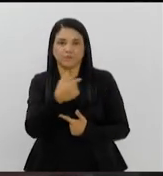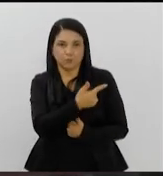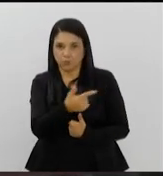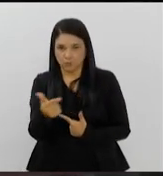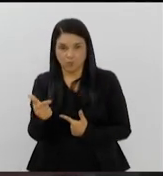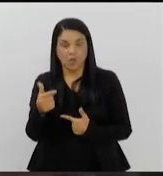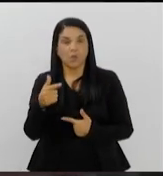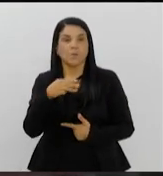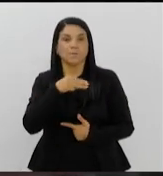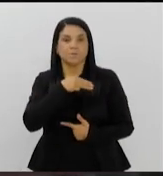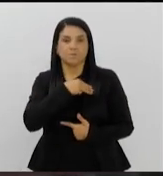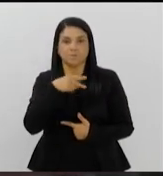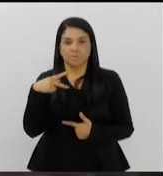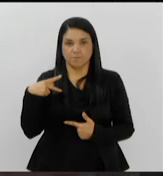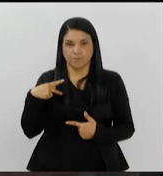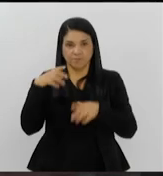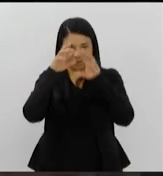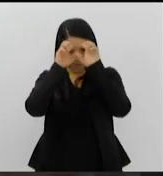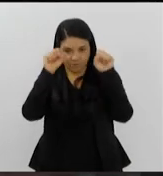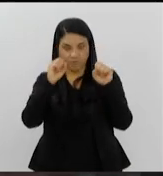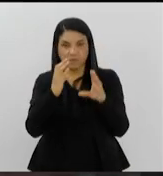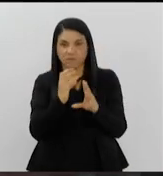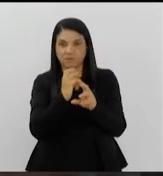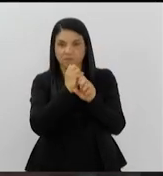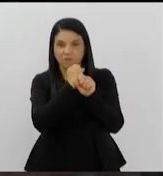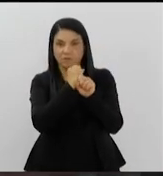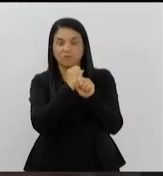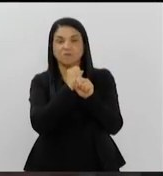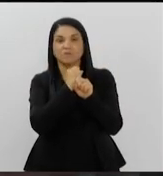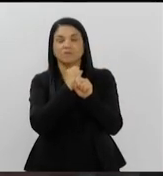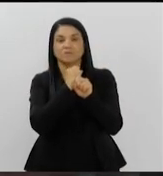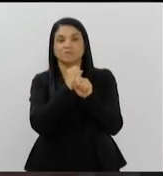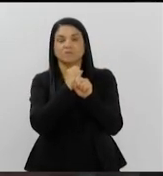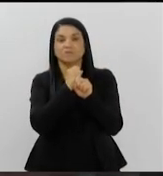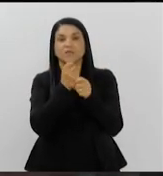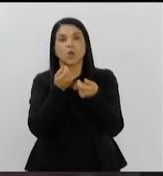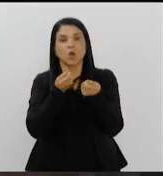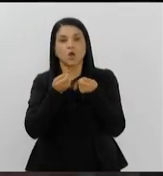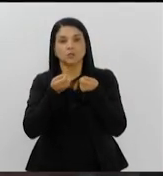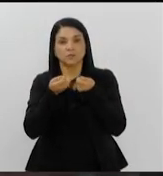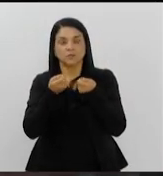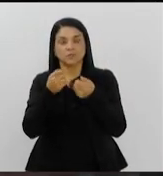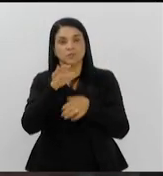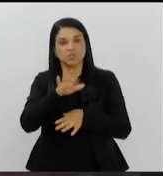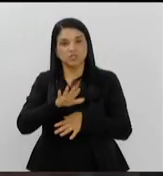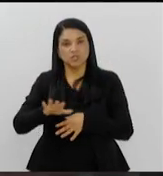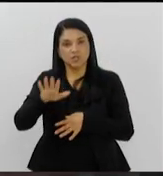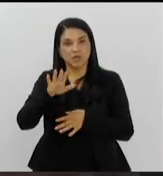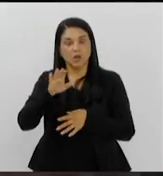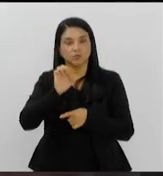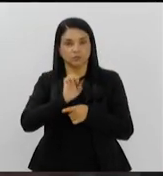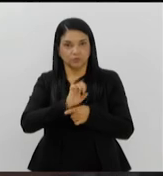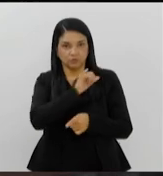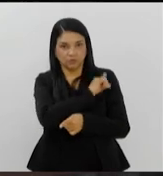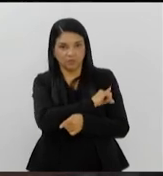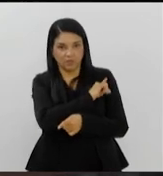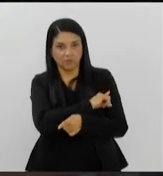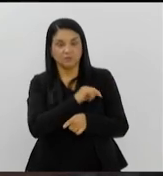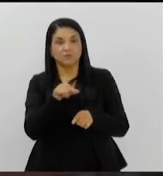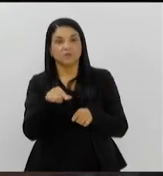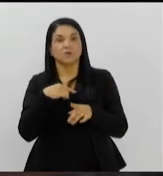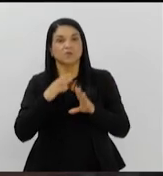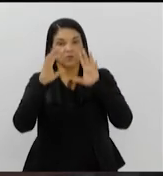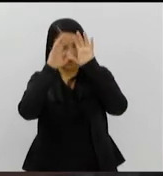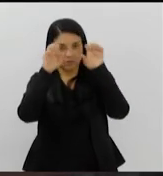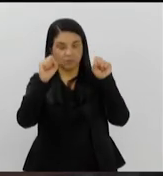o Ministério Público, o Tribunal de Contas, a Controladoria Geral do Estado, o Tribunal de Contas